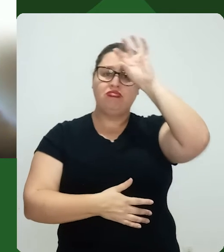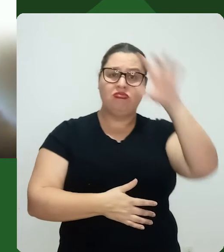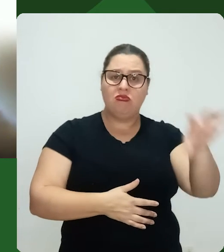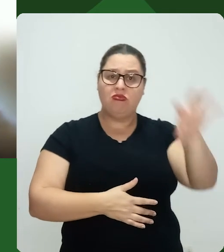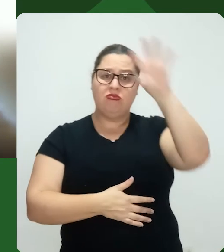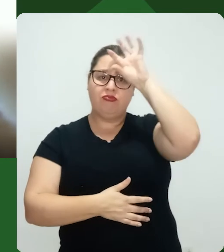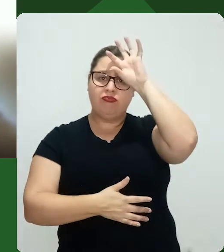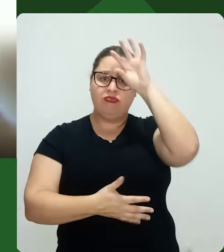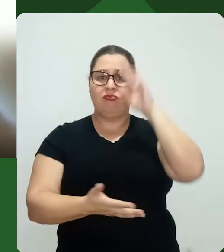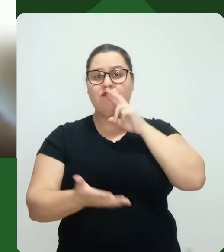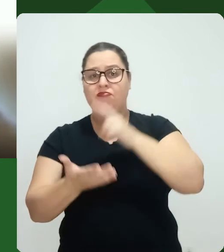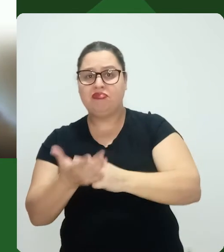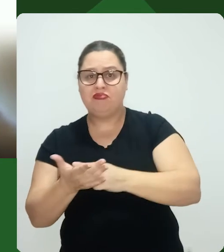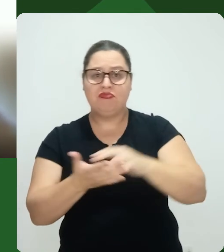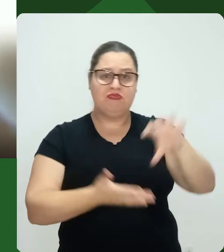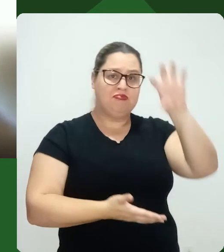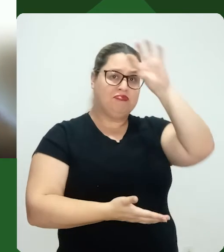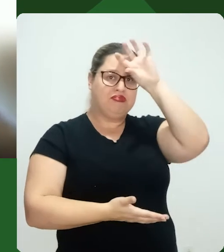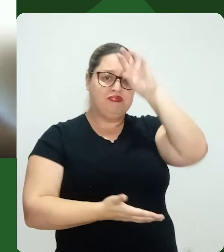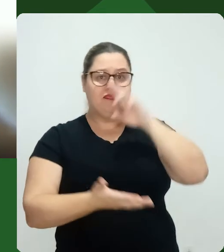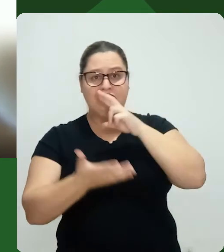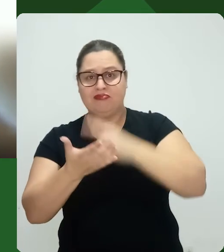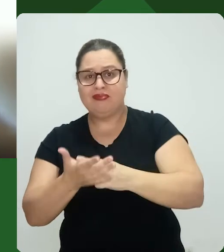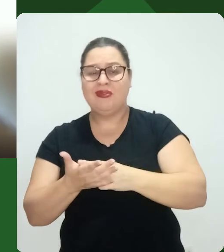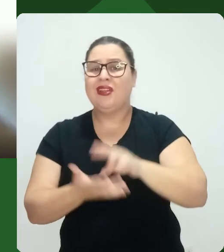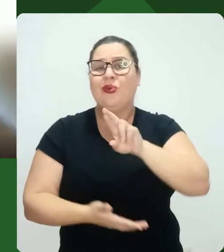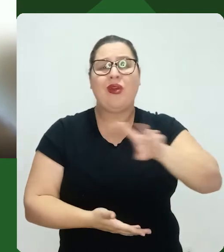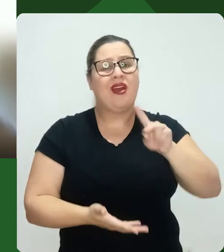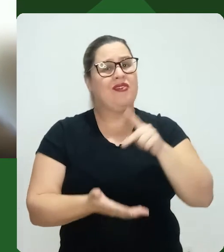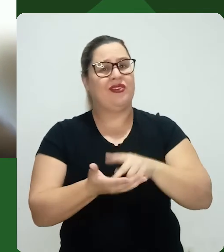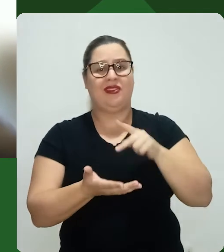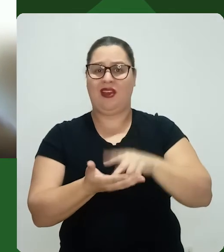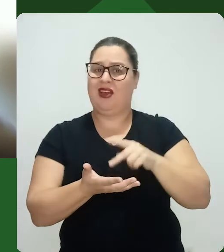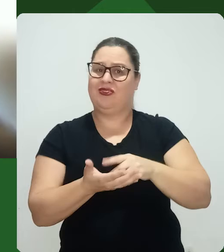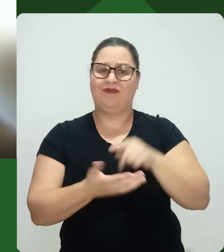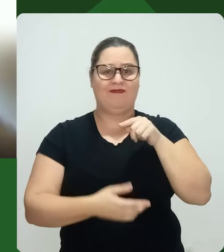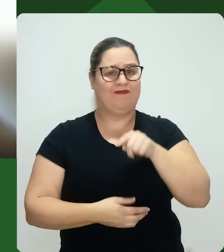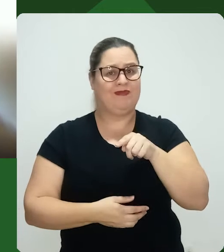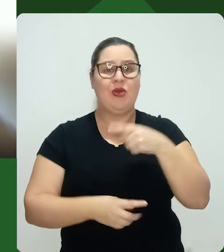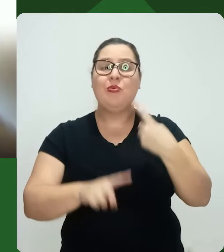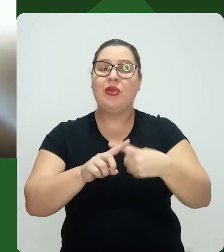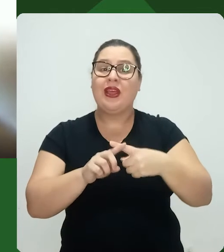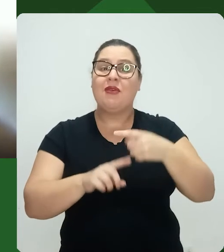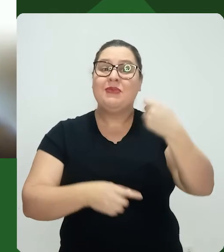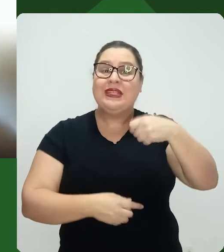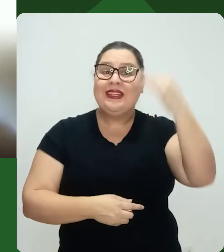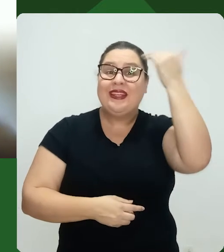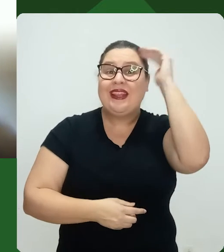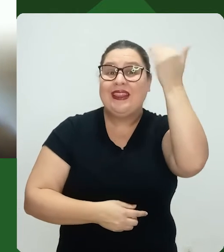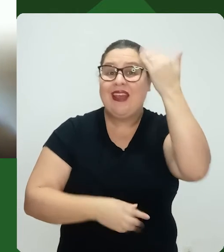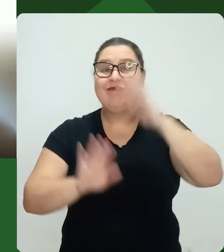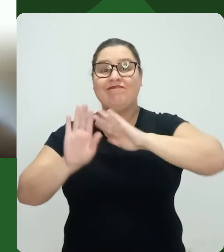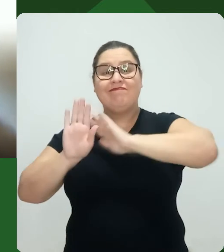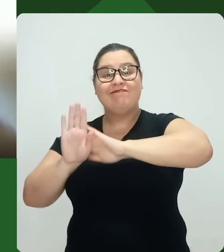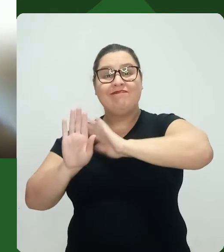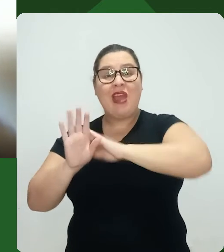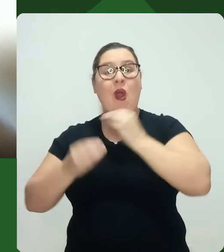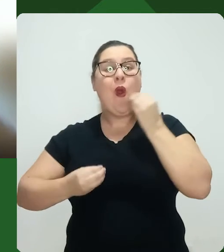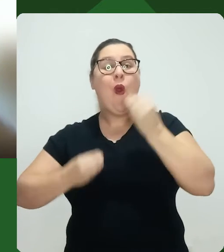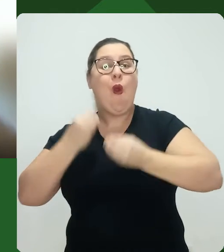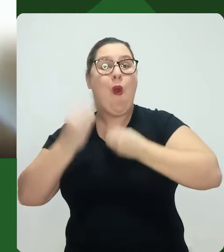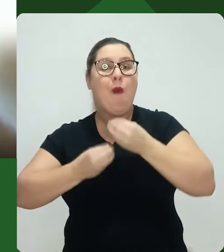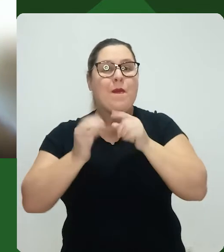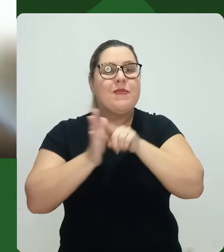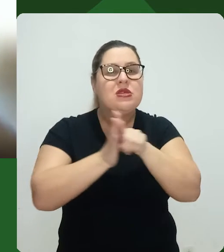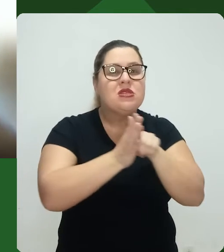bem fixa, né? Que já está pronta, é assim, eu tenho que decorar. E não é verdade. O bacana da história é entender a pesquisa. Como é que